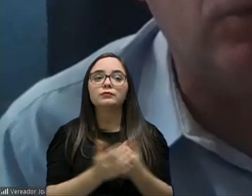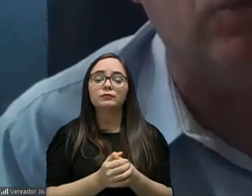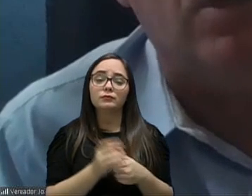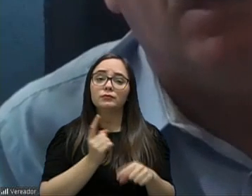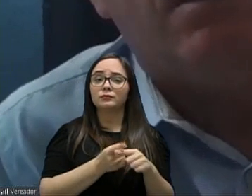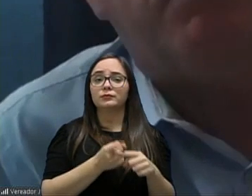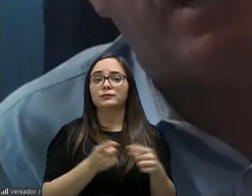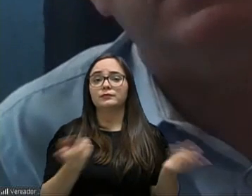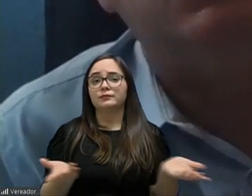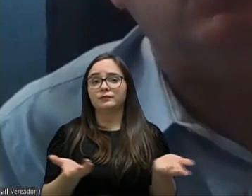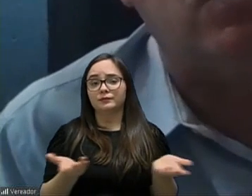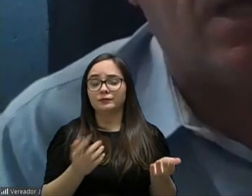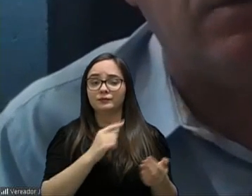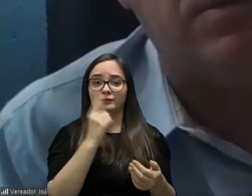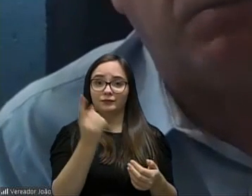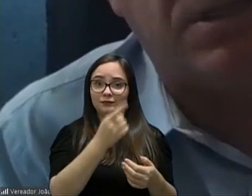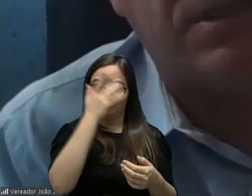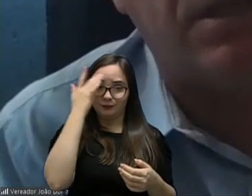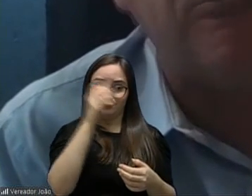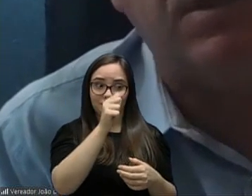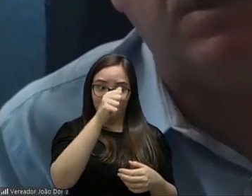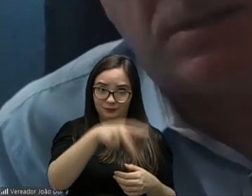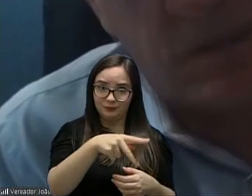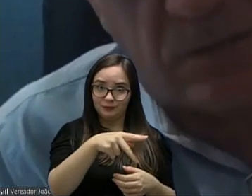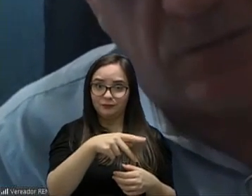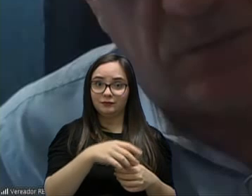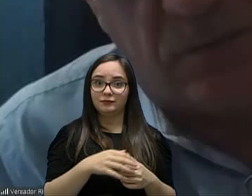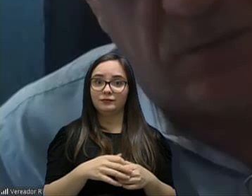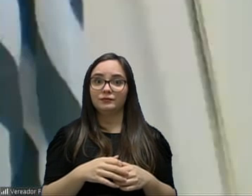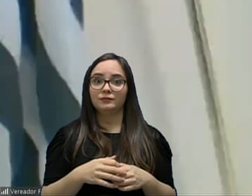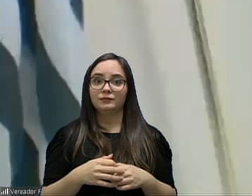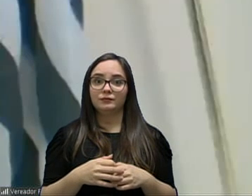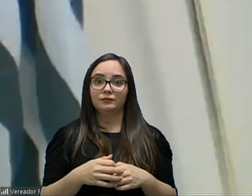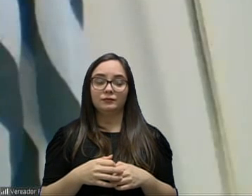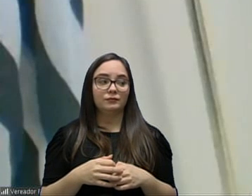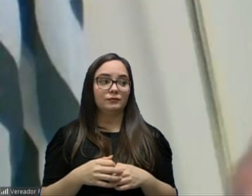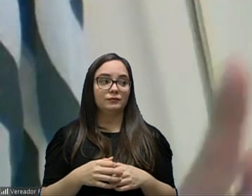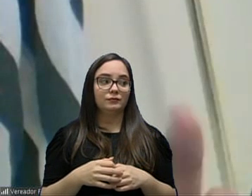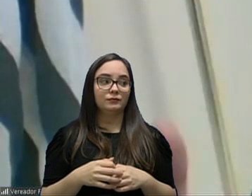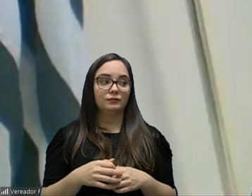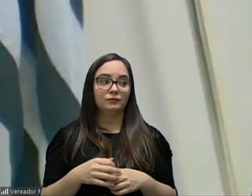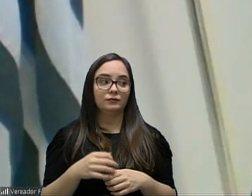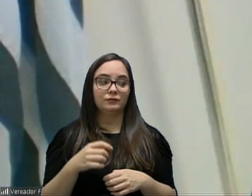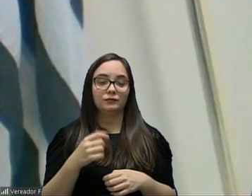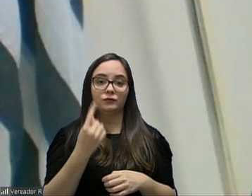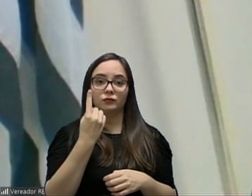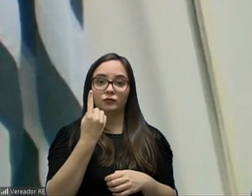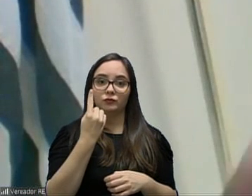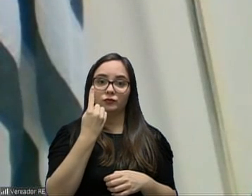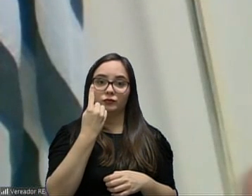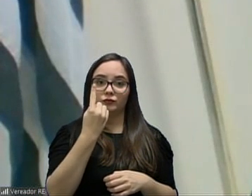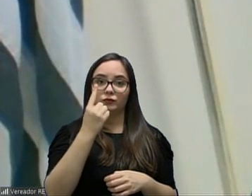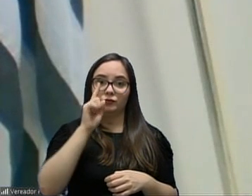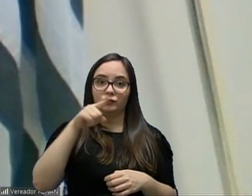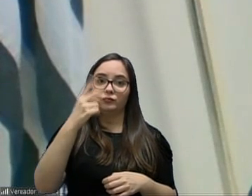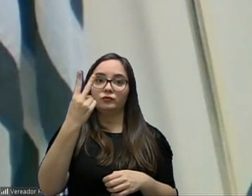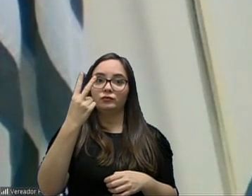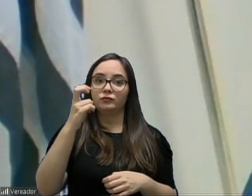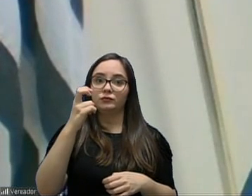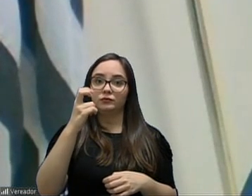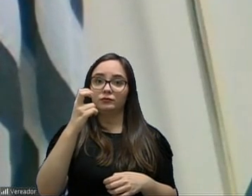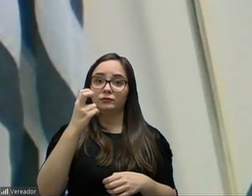muito para esses funcionários aposentados que... Ô, João, custava R$1,35 para eles uma cesta de